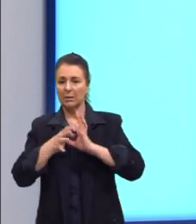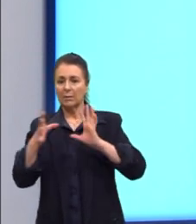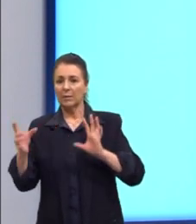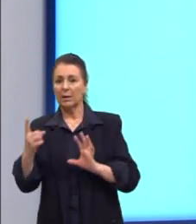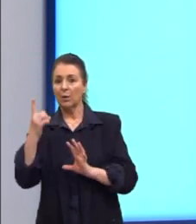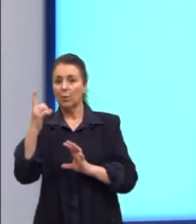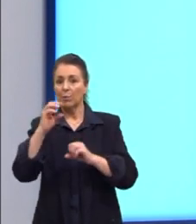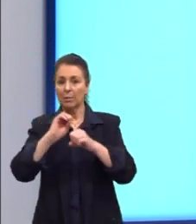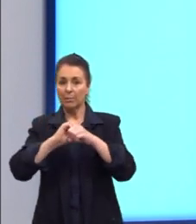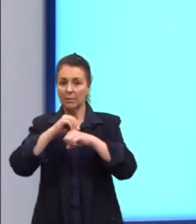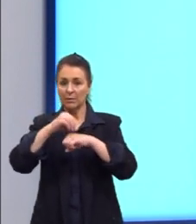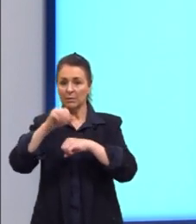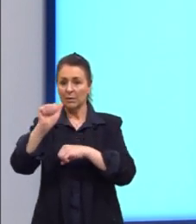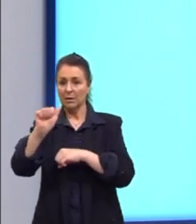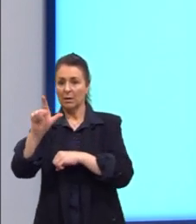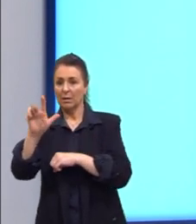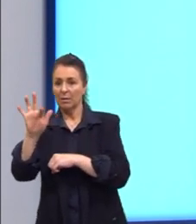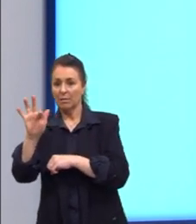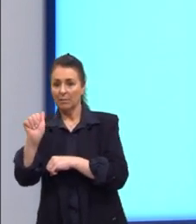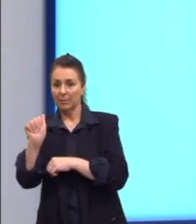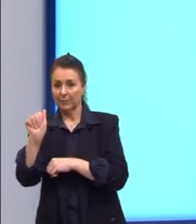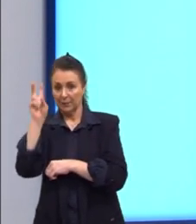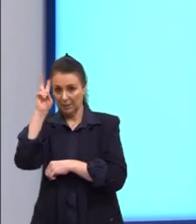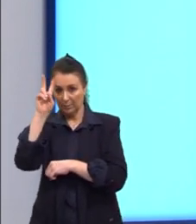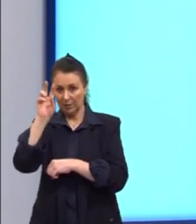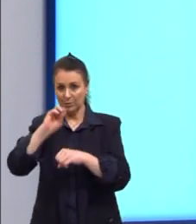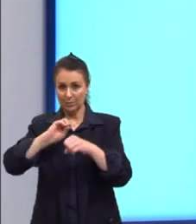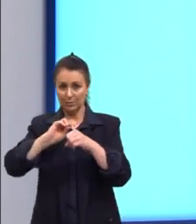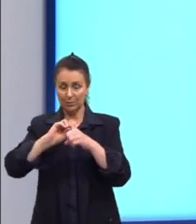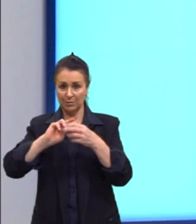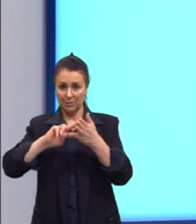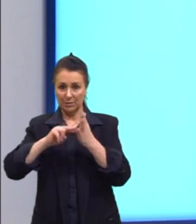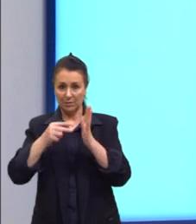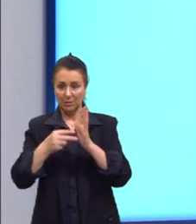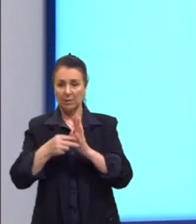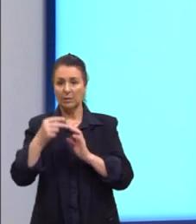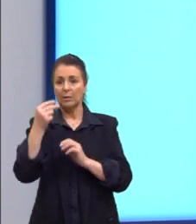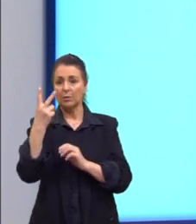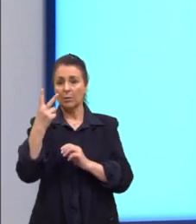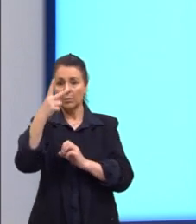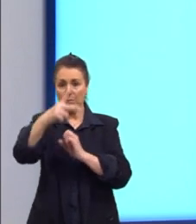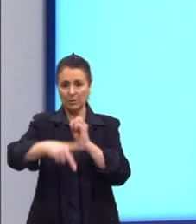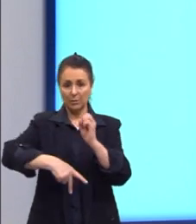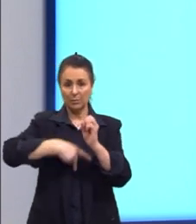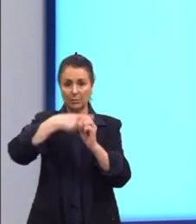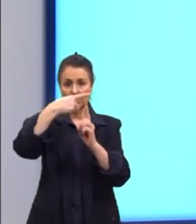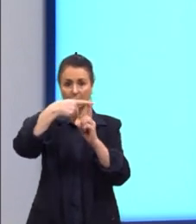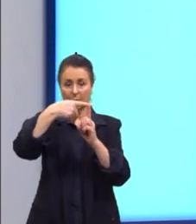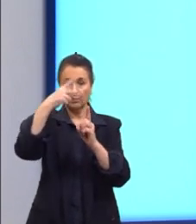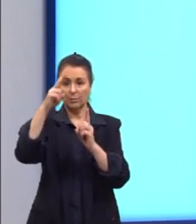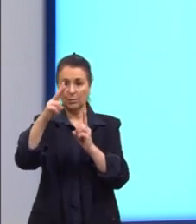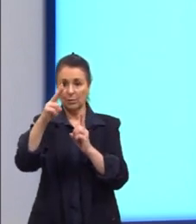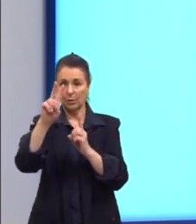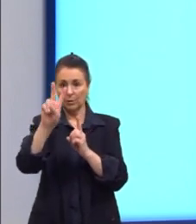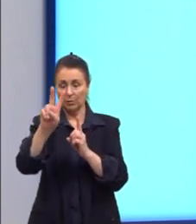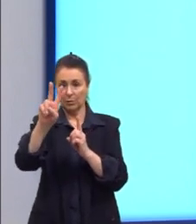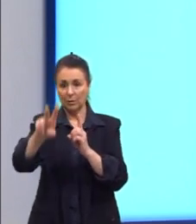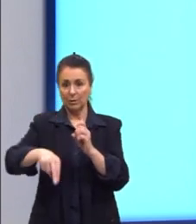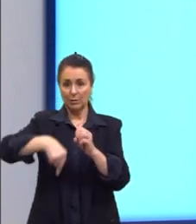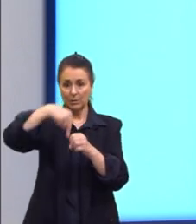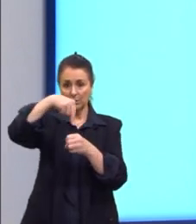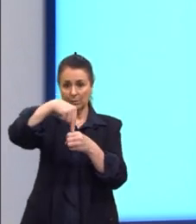uma partícula Alfa vocês lembro que a partícula Alfa é aquela que tem dois prótons e dois nêutrons e com isso ele